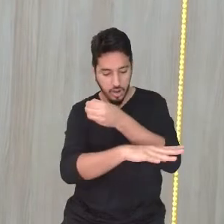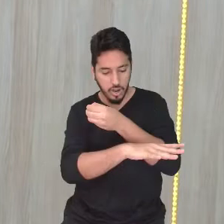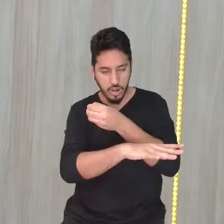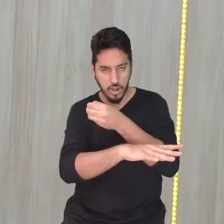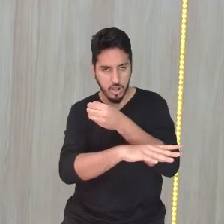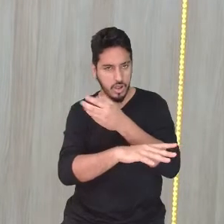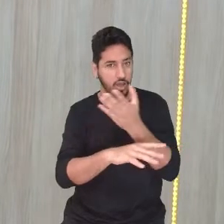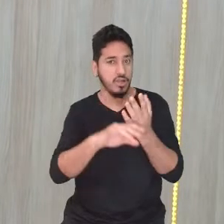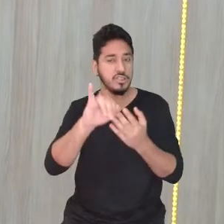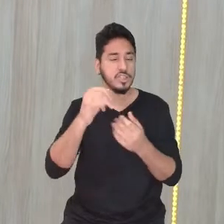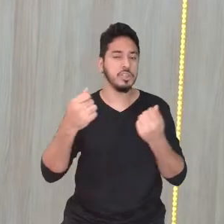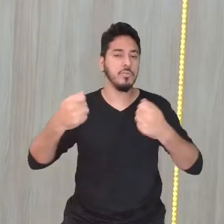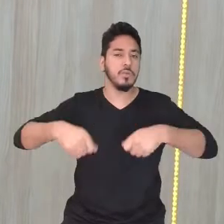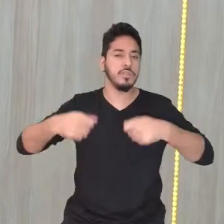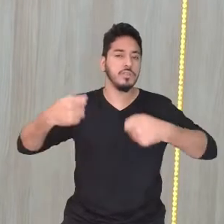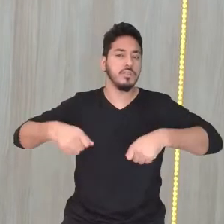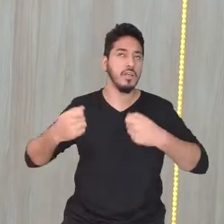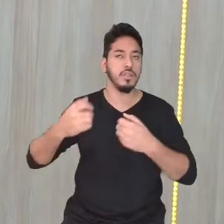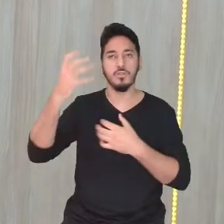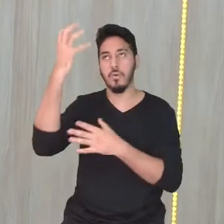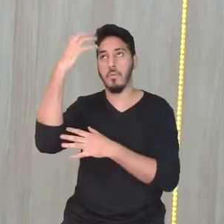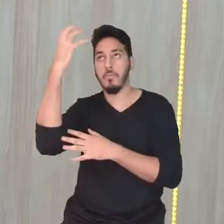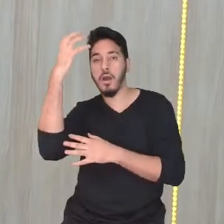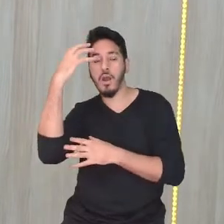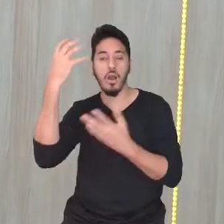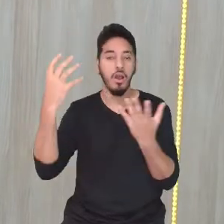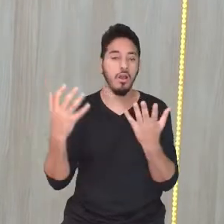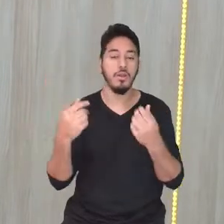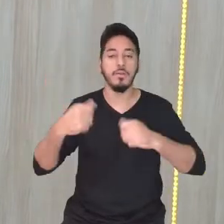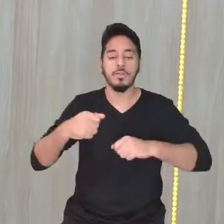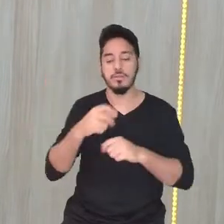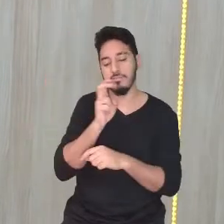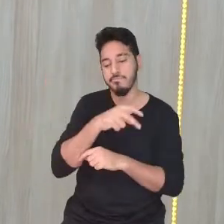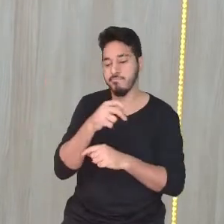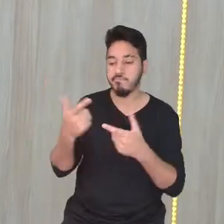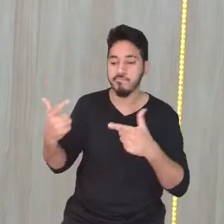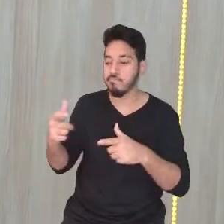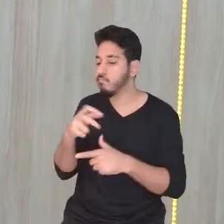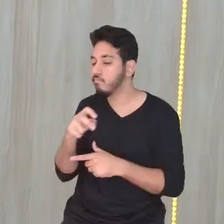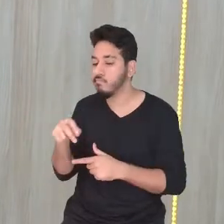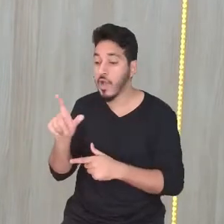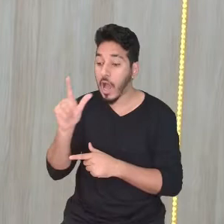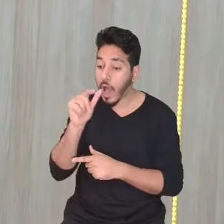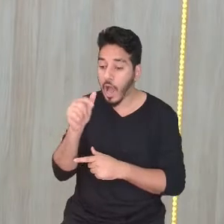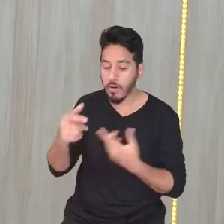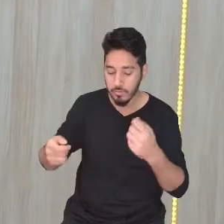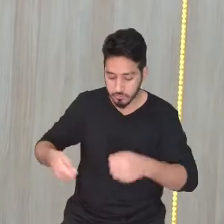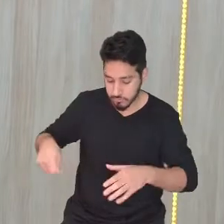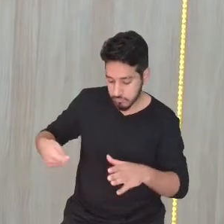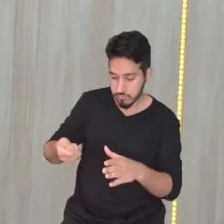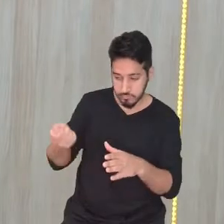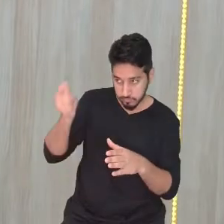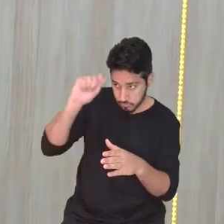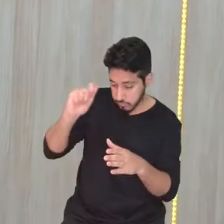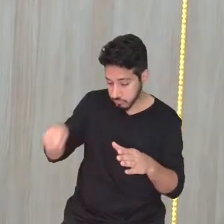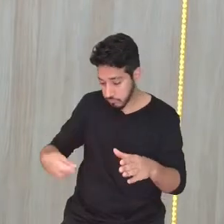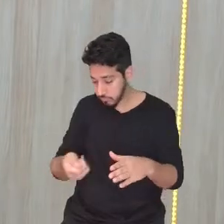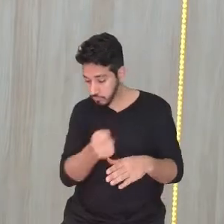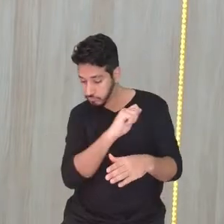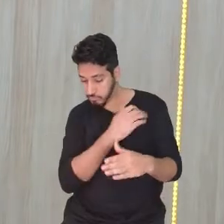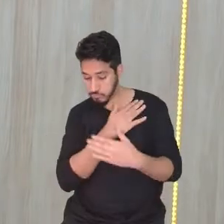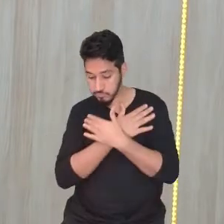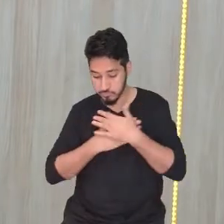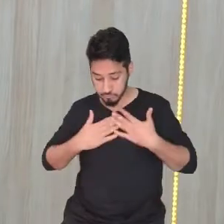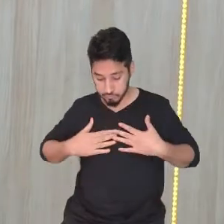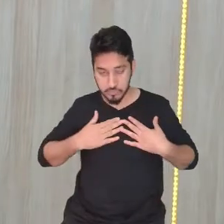gente precisasse tomar um banho, ia ter que procurar um local que tivesse água. Até para ter um poço, alguém furou